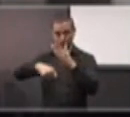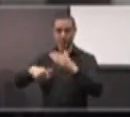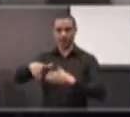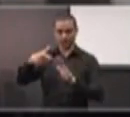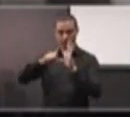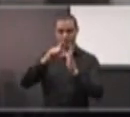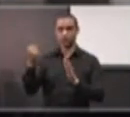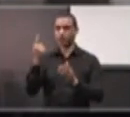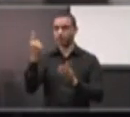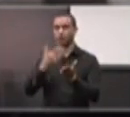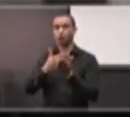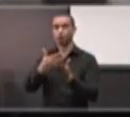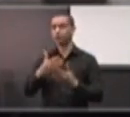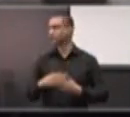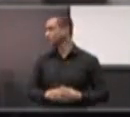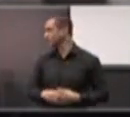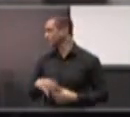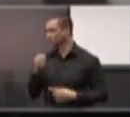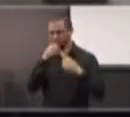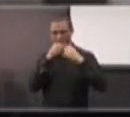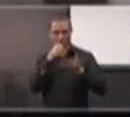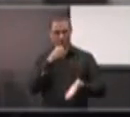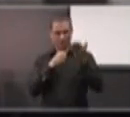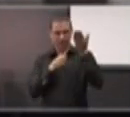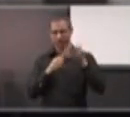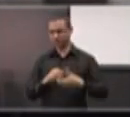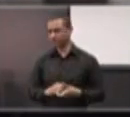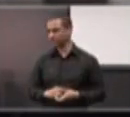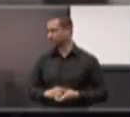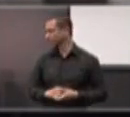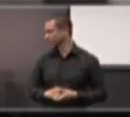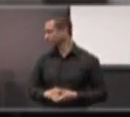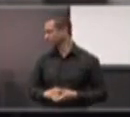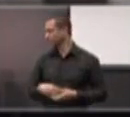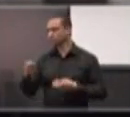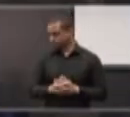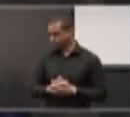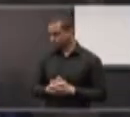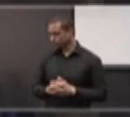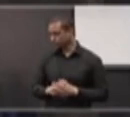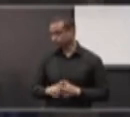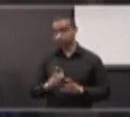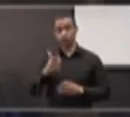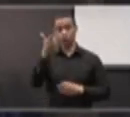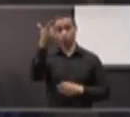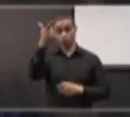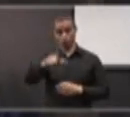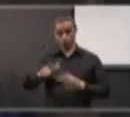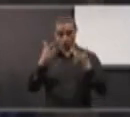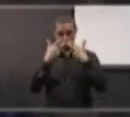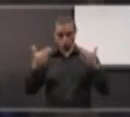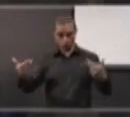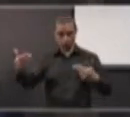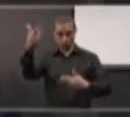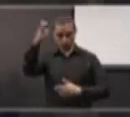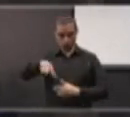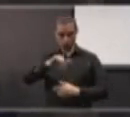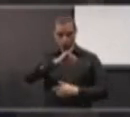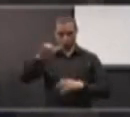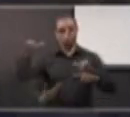de várias autoridades sanitárias e de saúde. A principal orientação é para que pessoas idosas